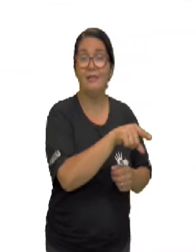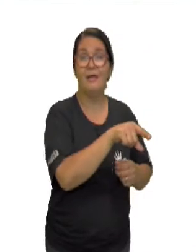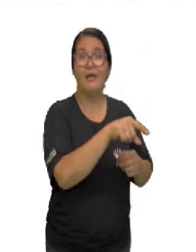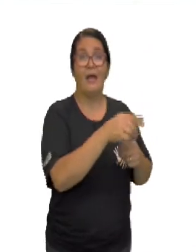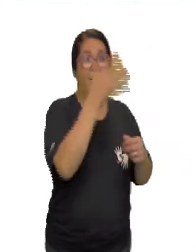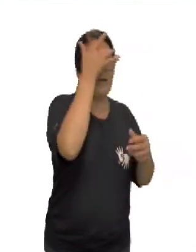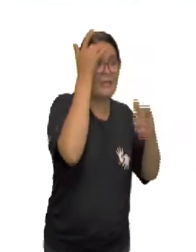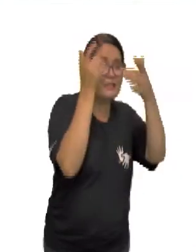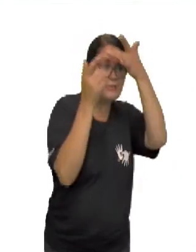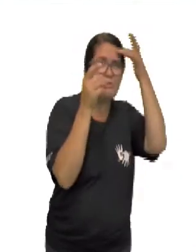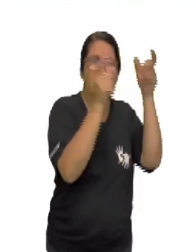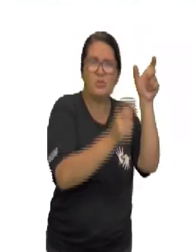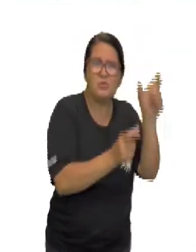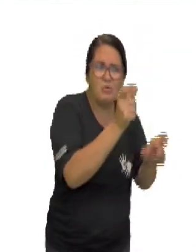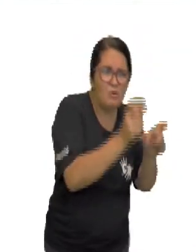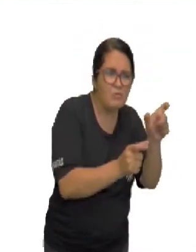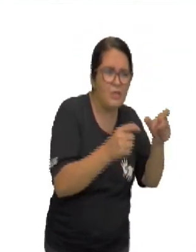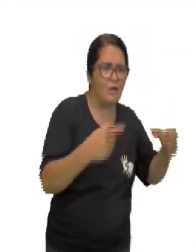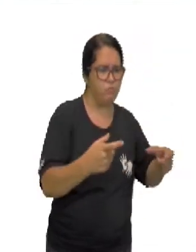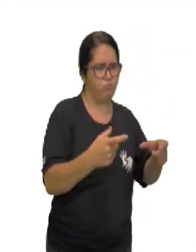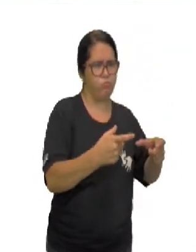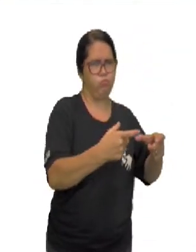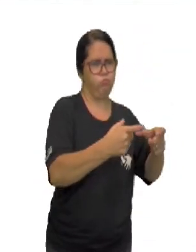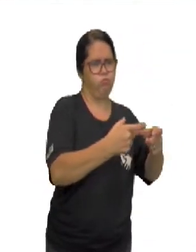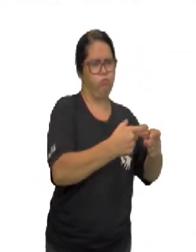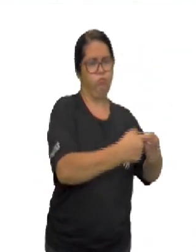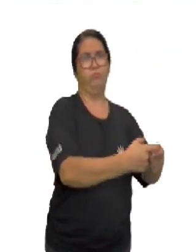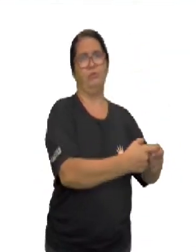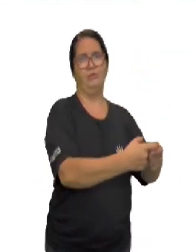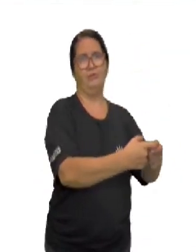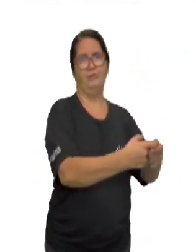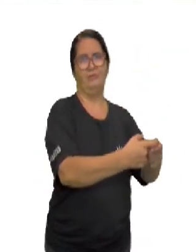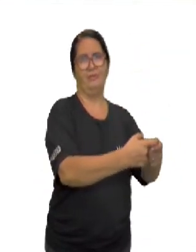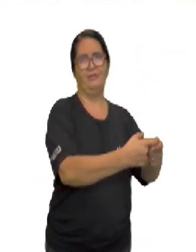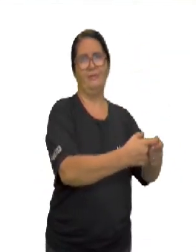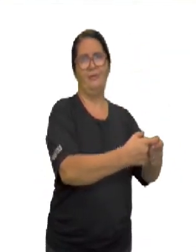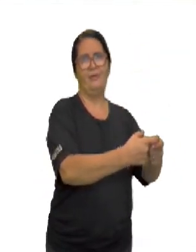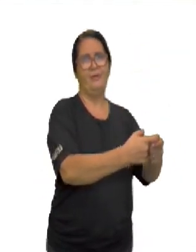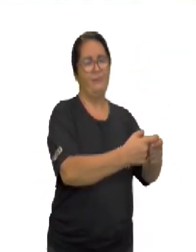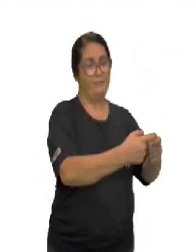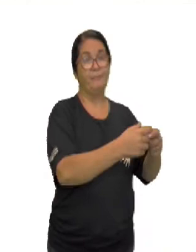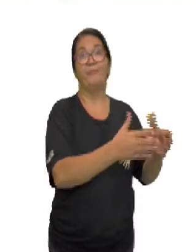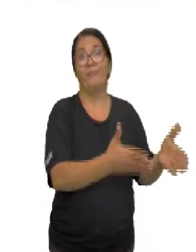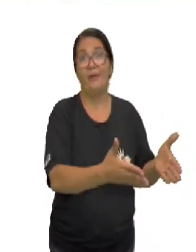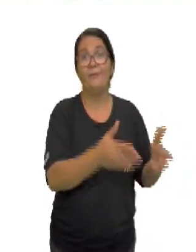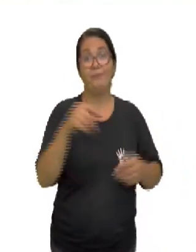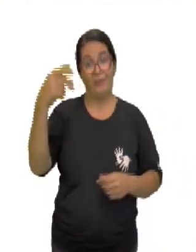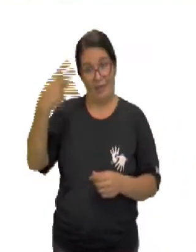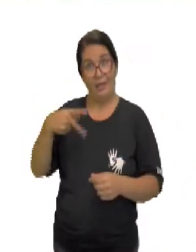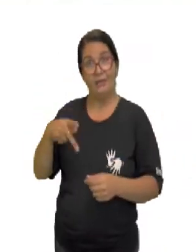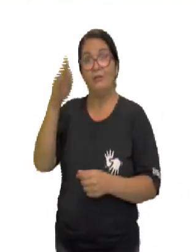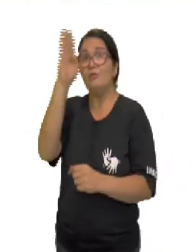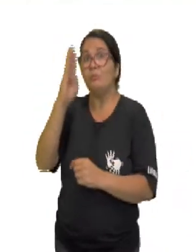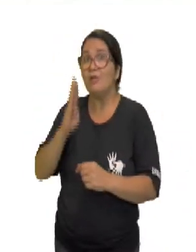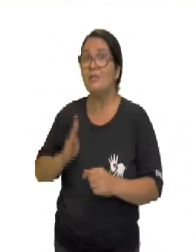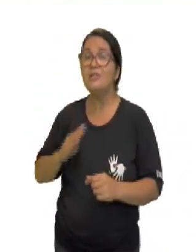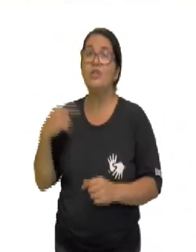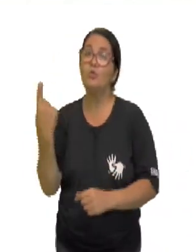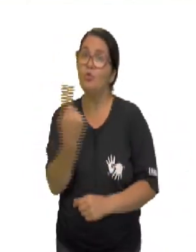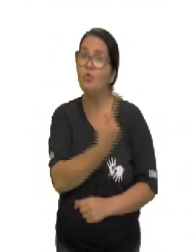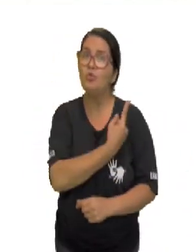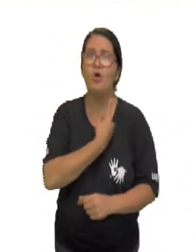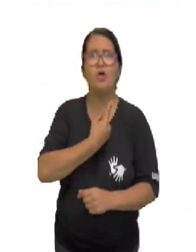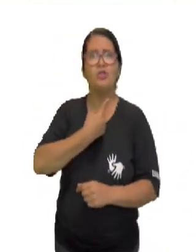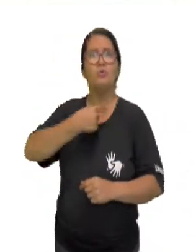é populoso, o Brasil é populoso. O Brasil tem aproximadamente